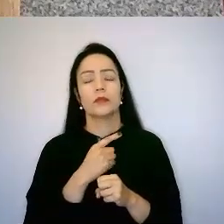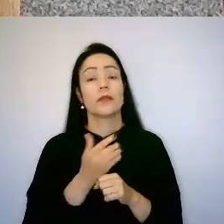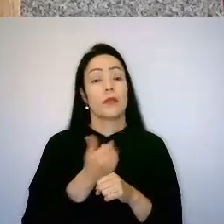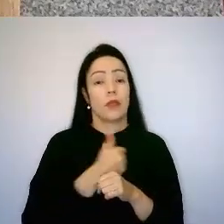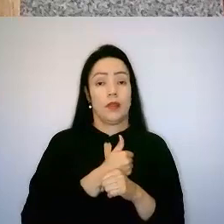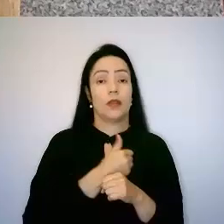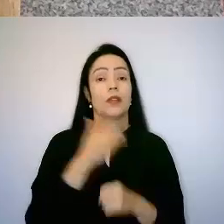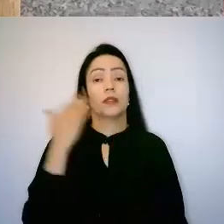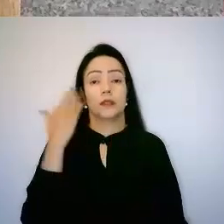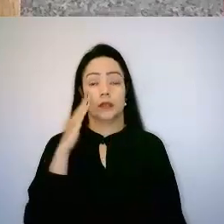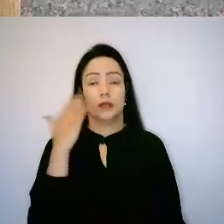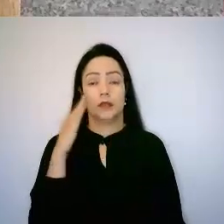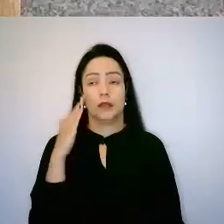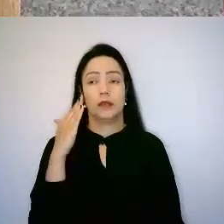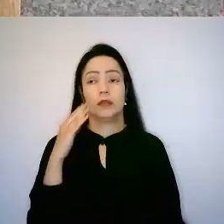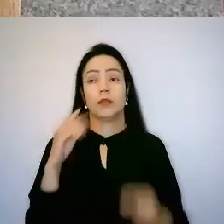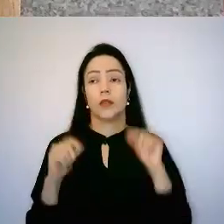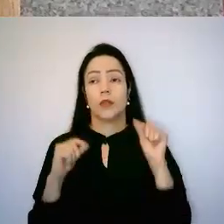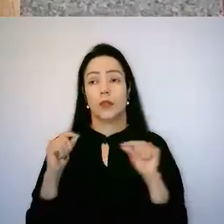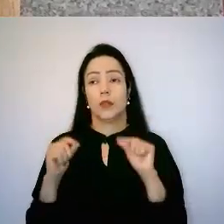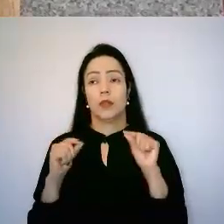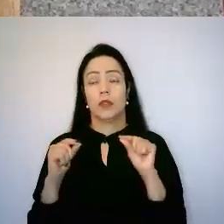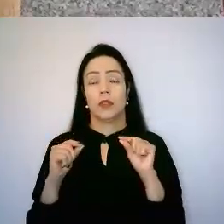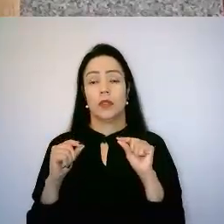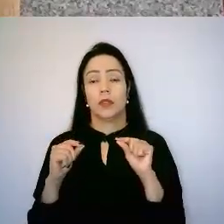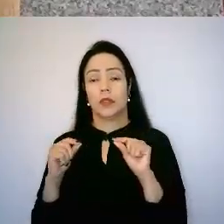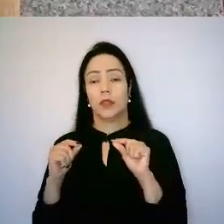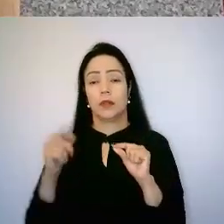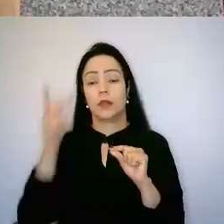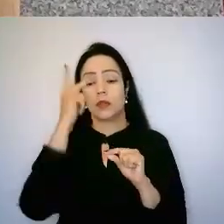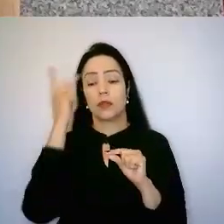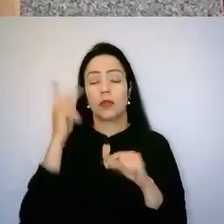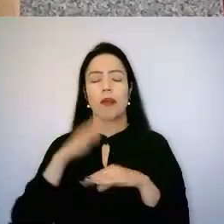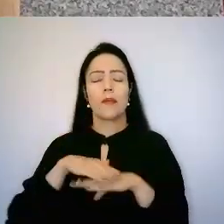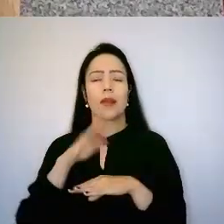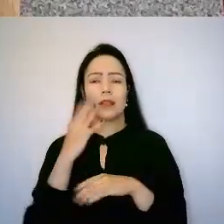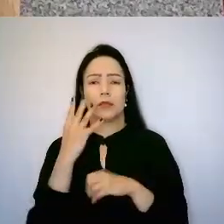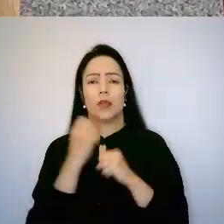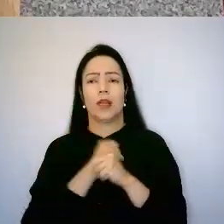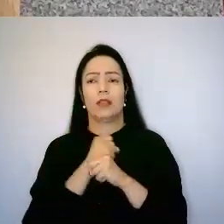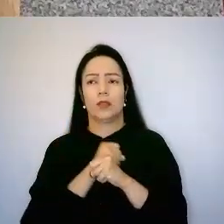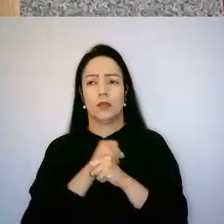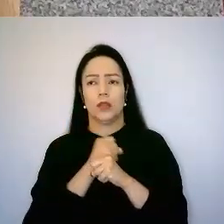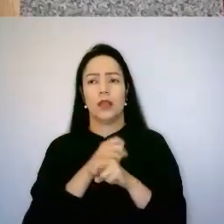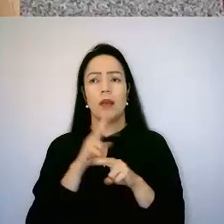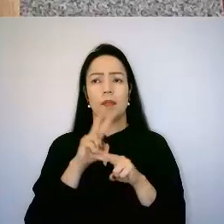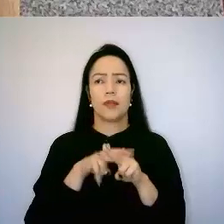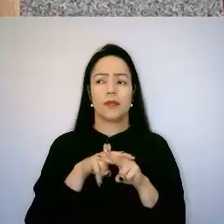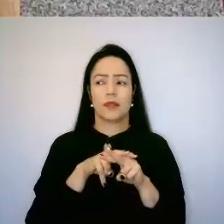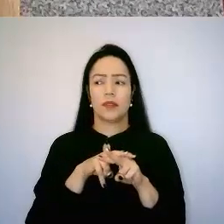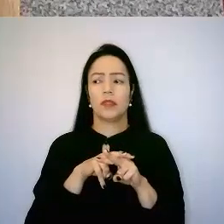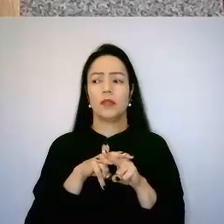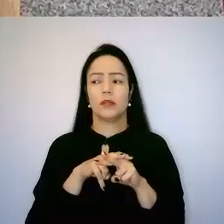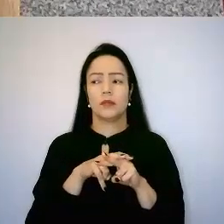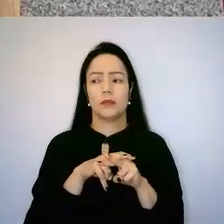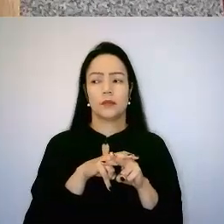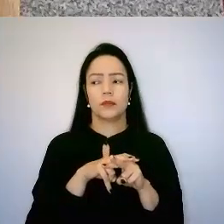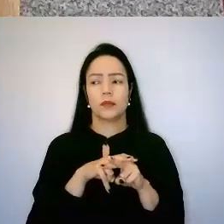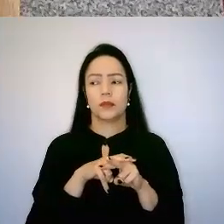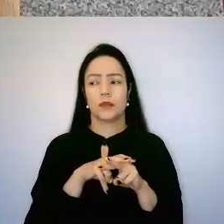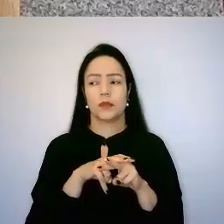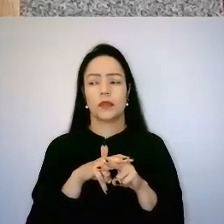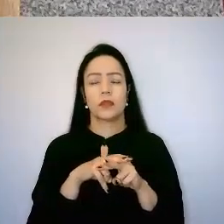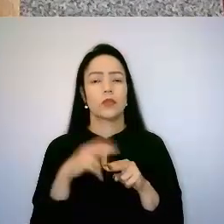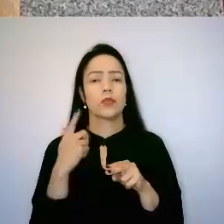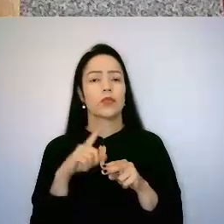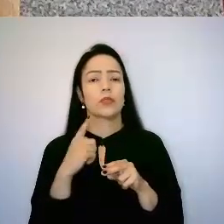estando o apenado a mais de 4 anos em uma prisão provisória seria não tenho nenhum